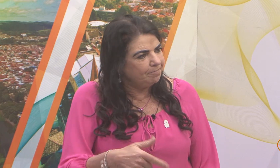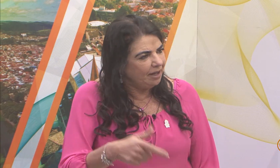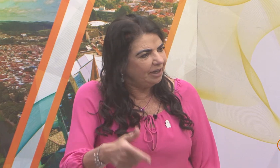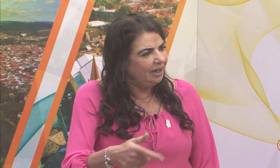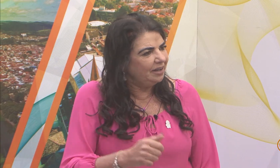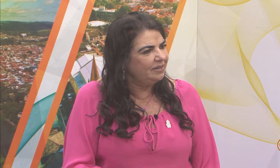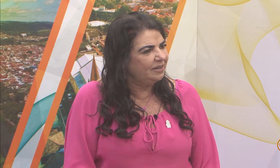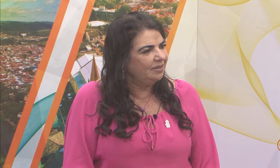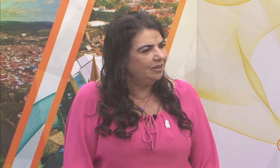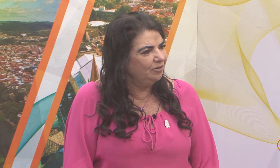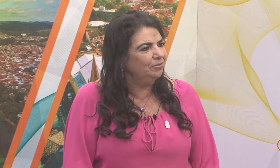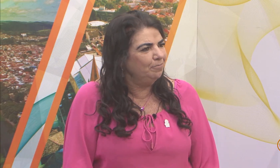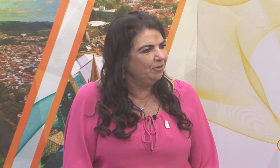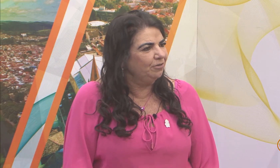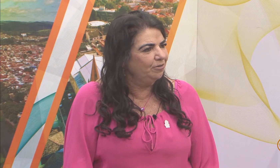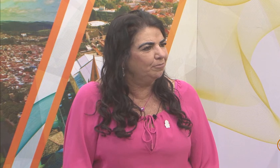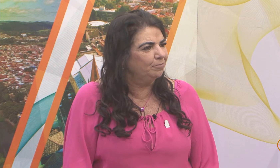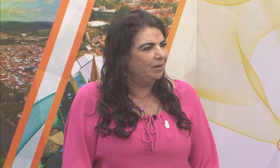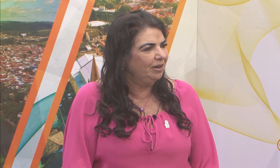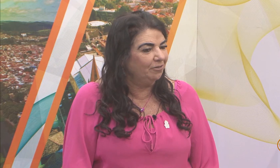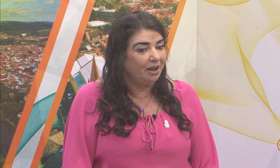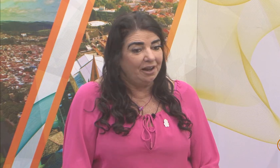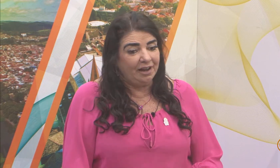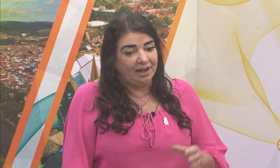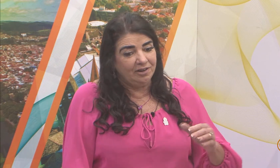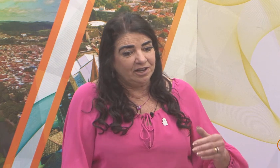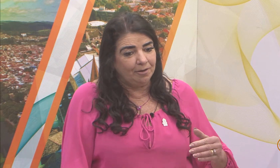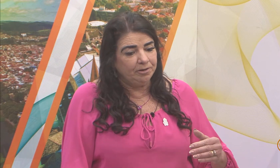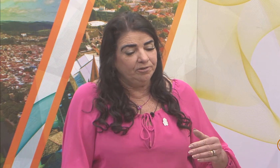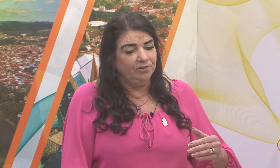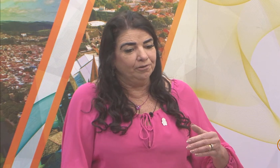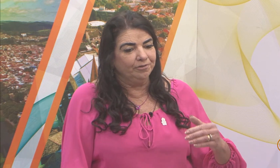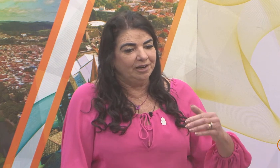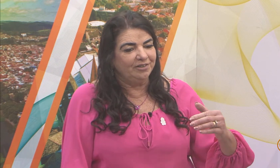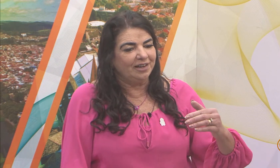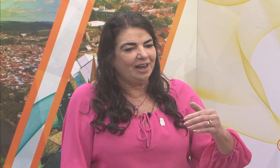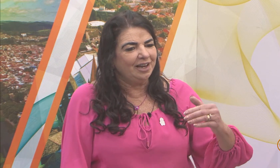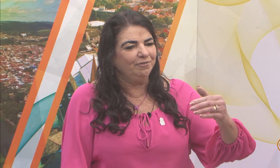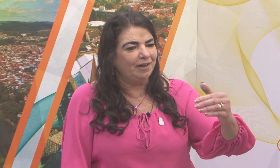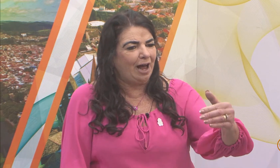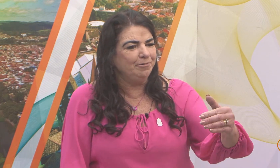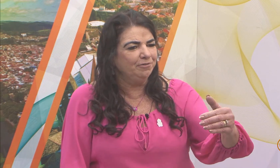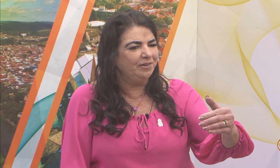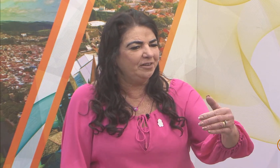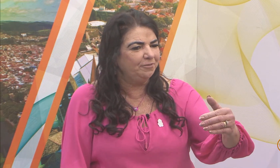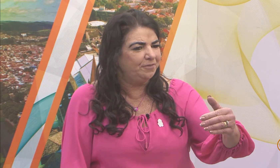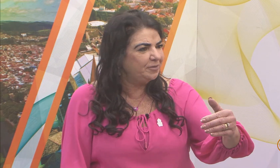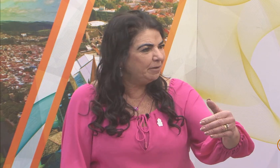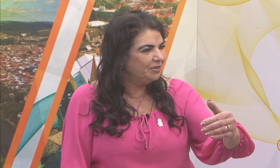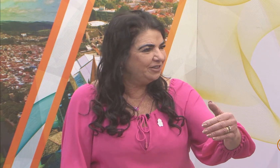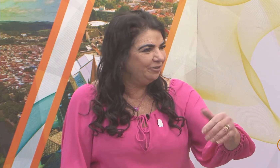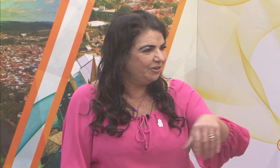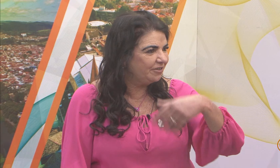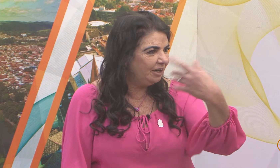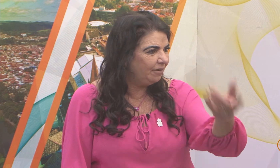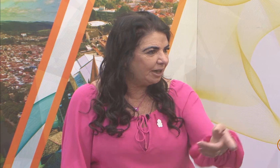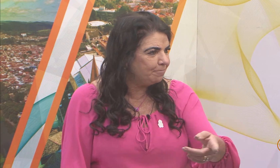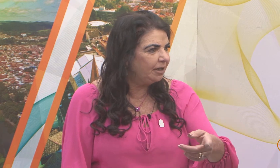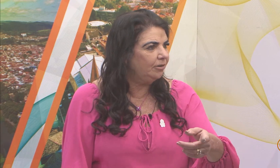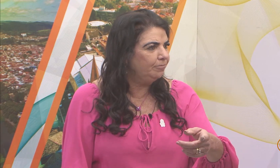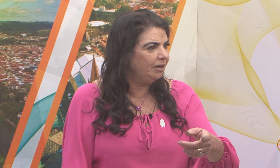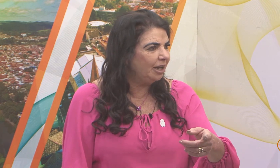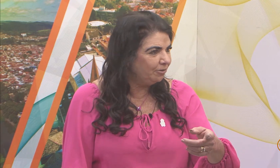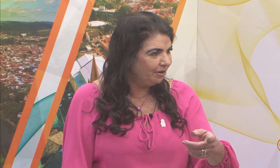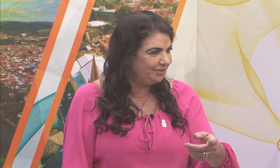e também cria resistência do bicho, do pernilongo. Ele tinha hábito diurno, ele já está tendo hábito vespertino, já ele vai